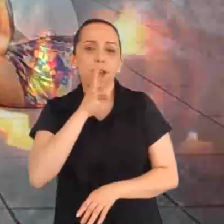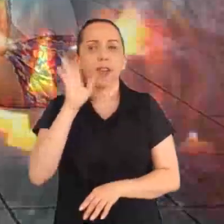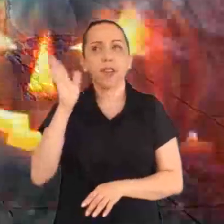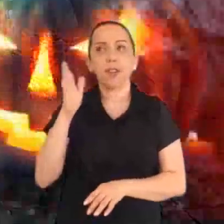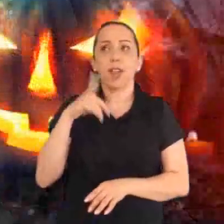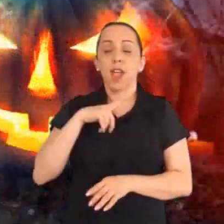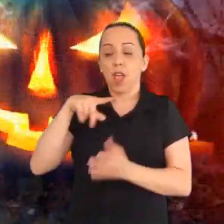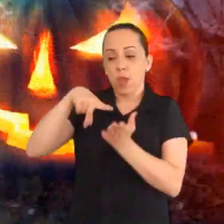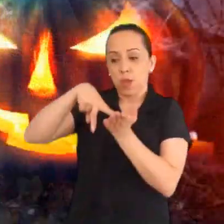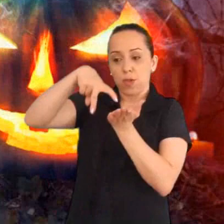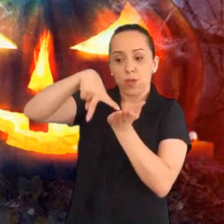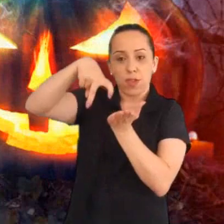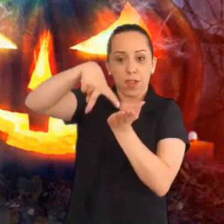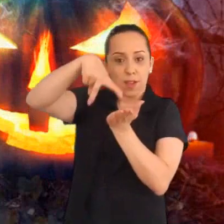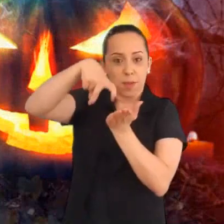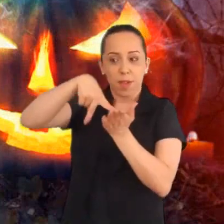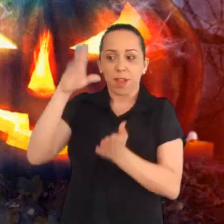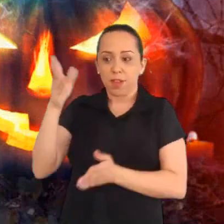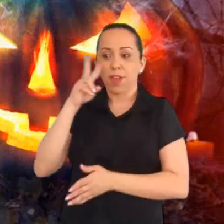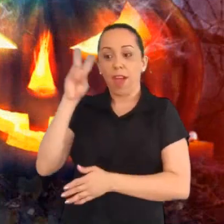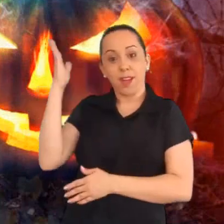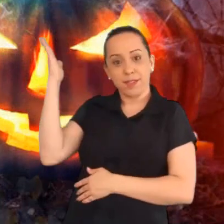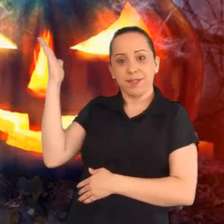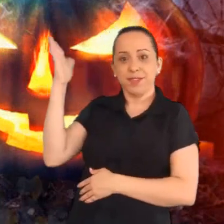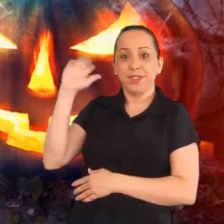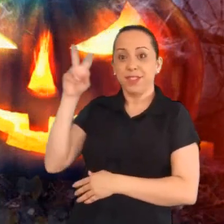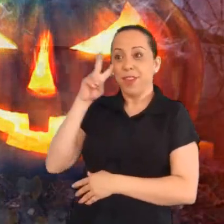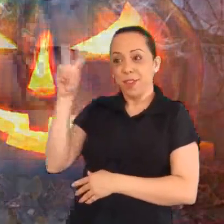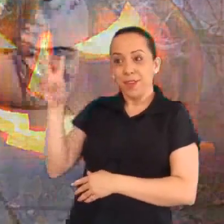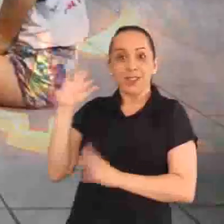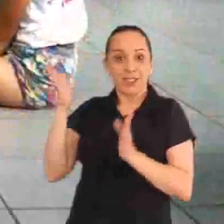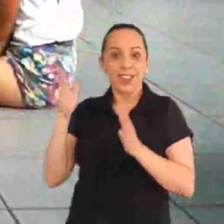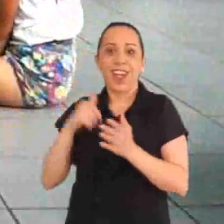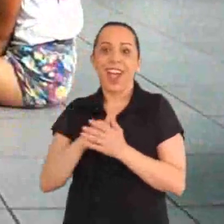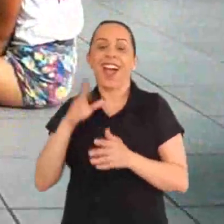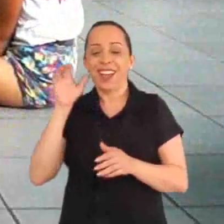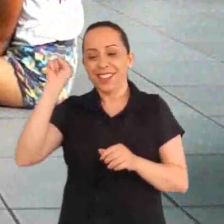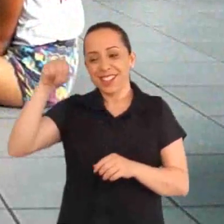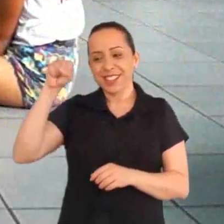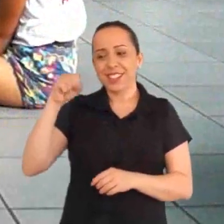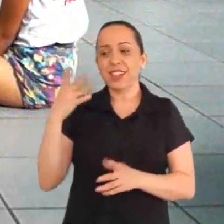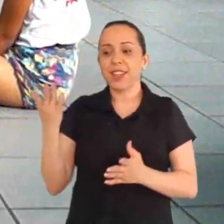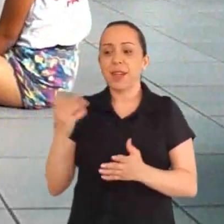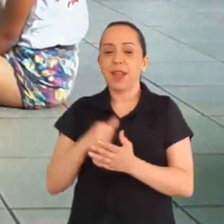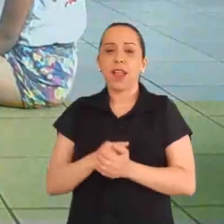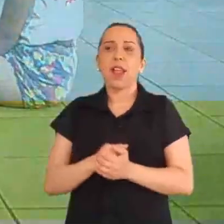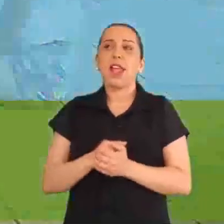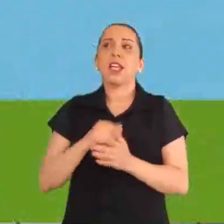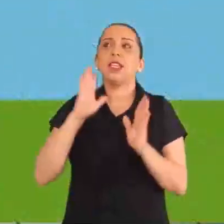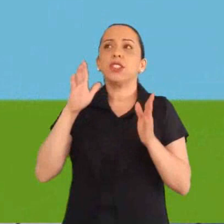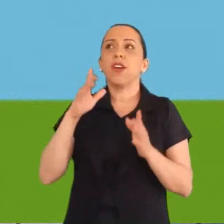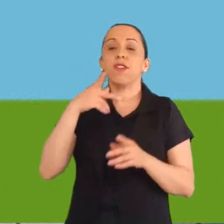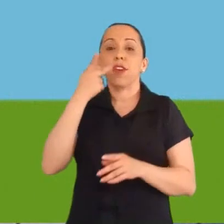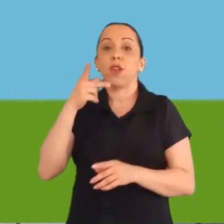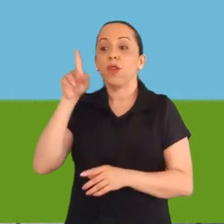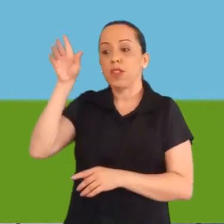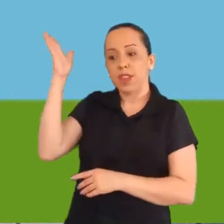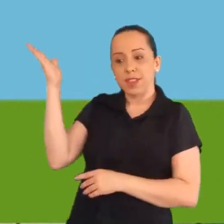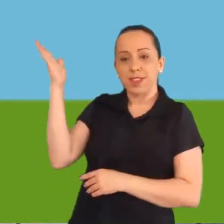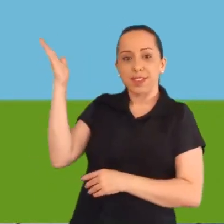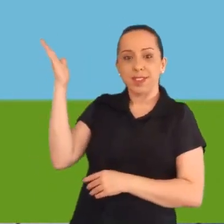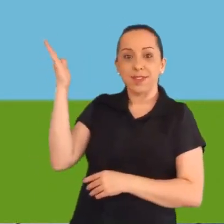Pererê? Levanta a mão! Sim, eu sei! Pode abaixar. Quem já ouviu falar na Mula Sem Cabeça?